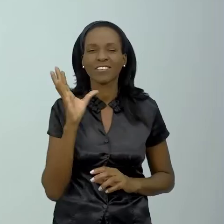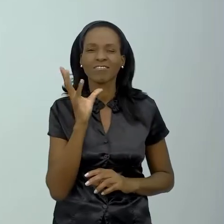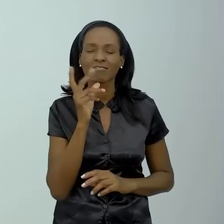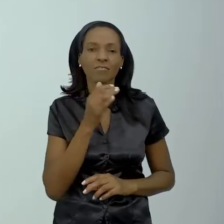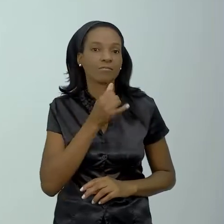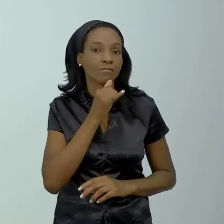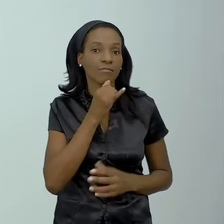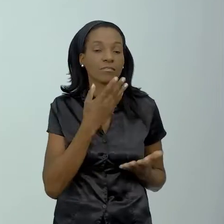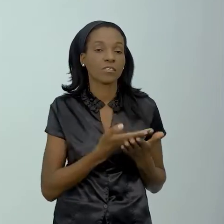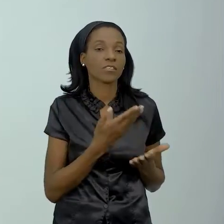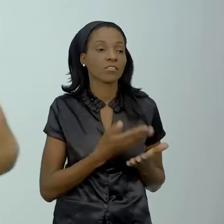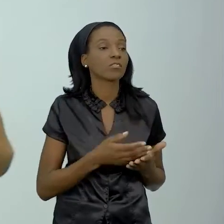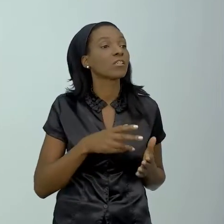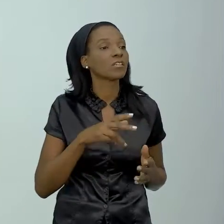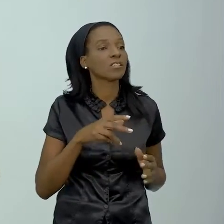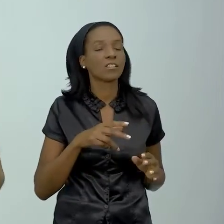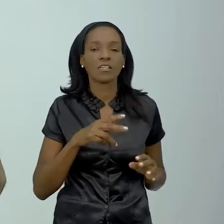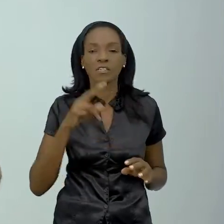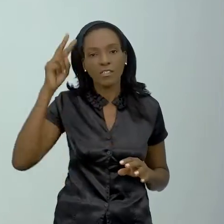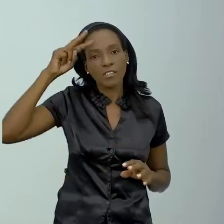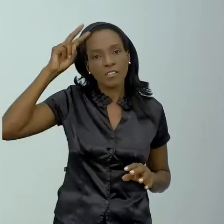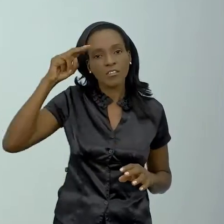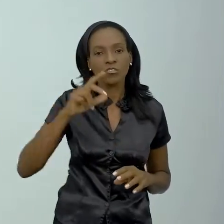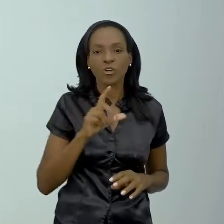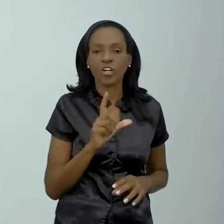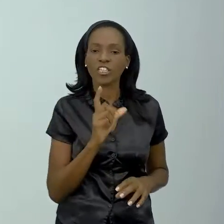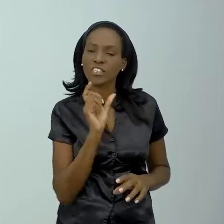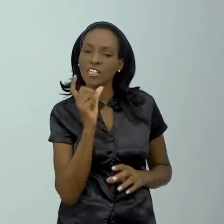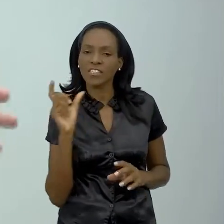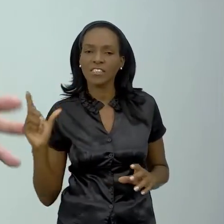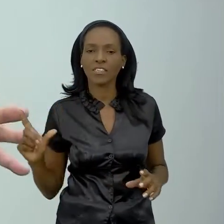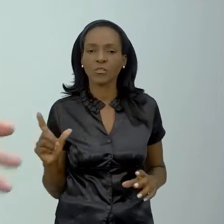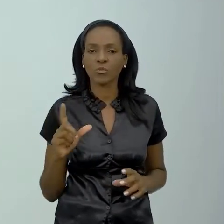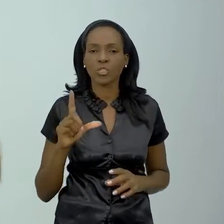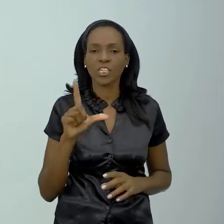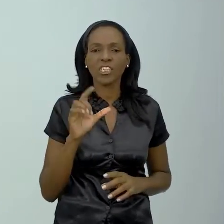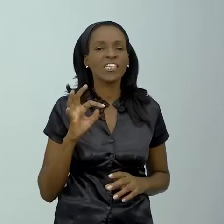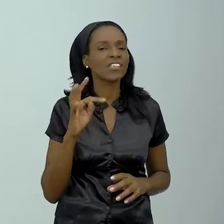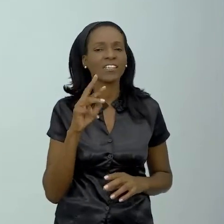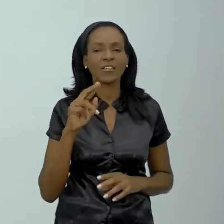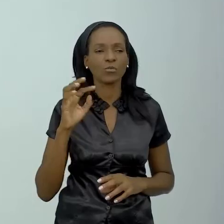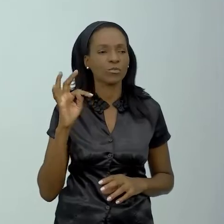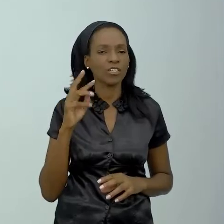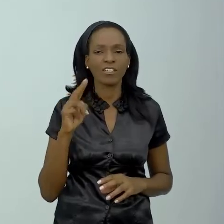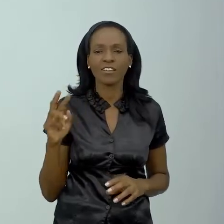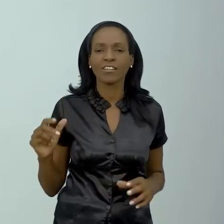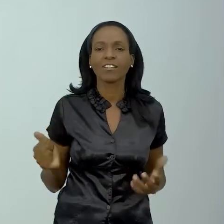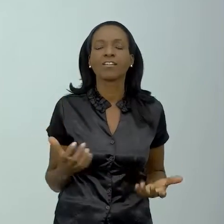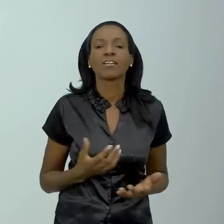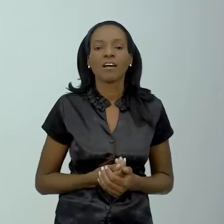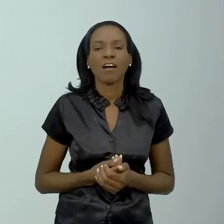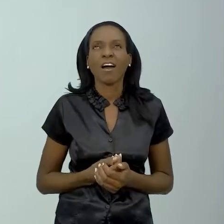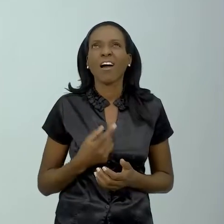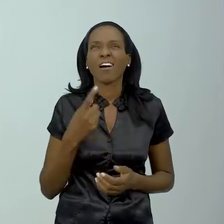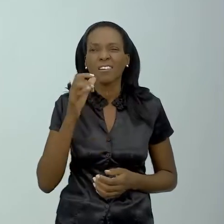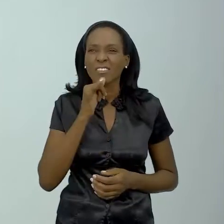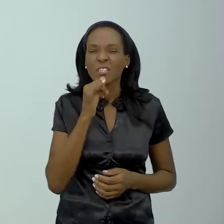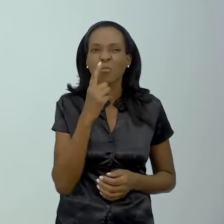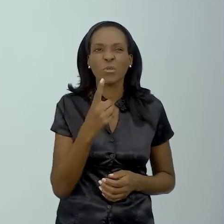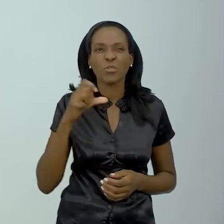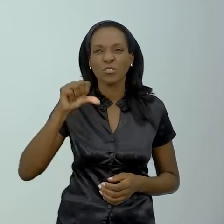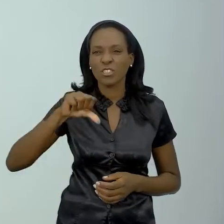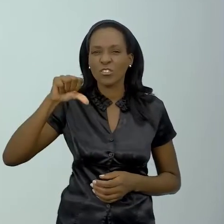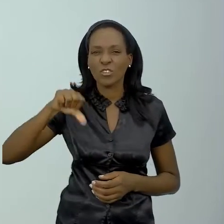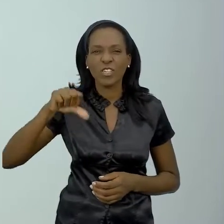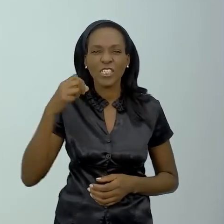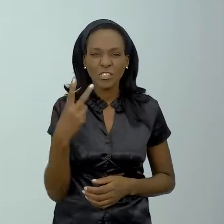estuda história da literatura, não literatura são os textos lá, mas quando a gente estuda história da literatura, a gente tem lá, em 1192, o primeiro texto em